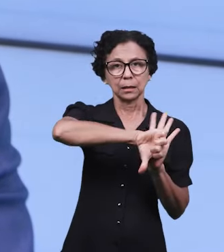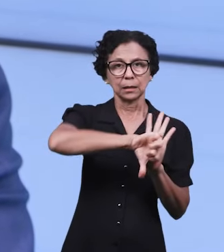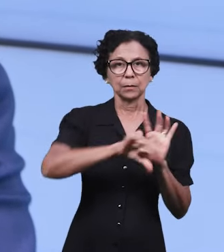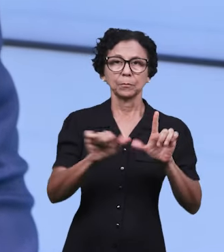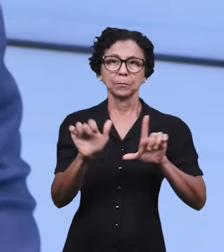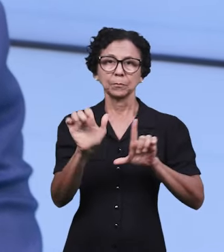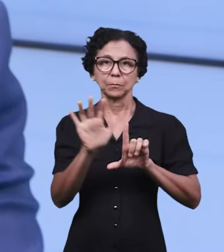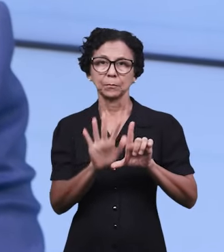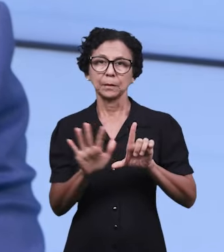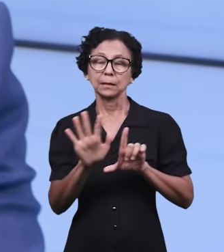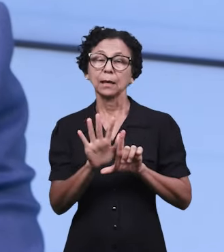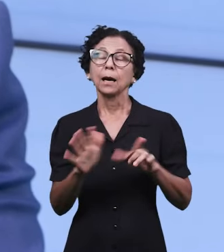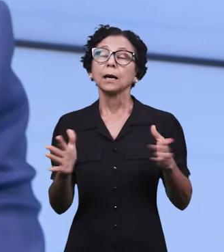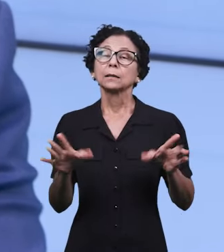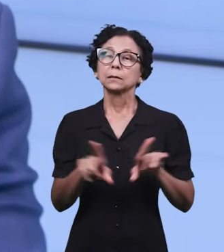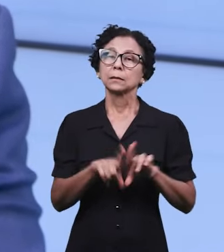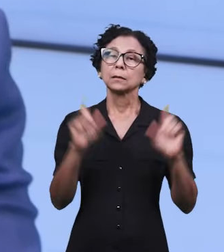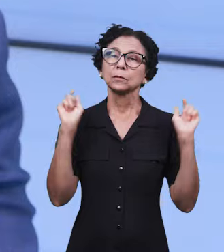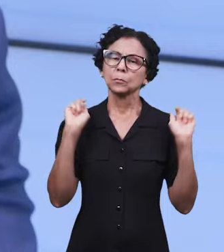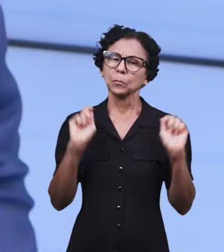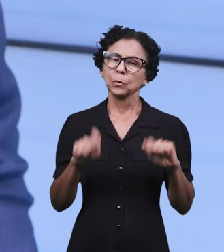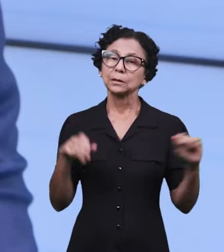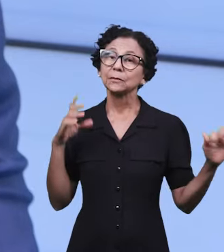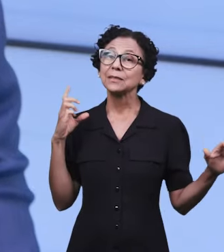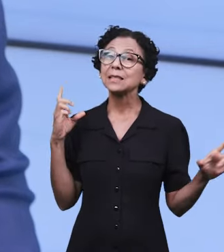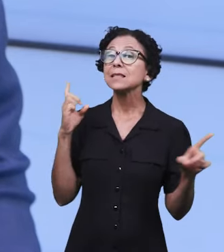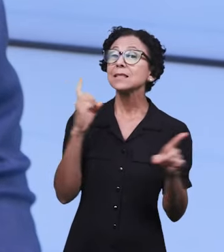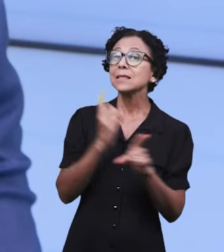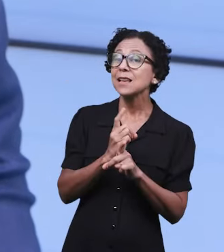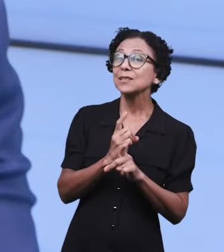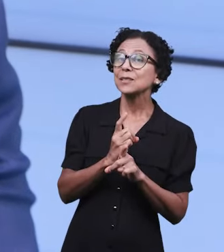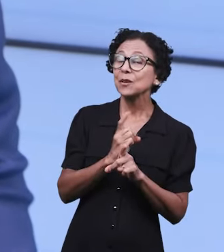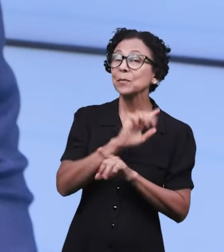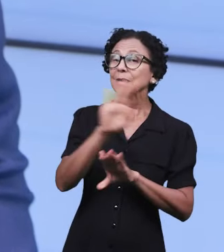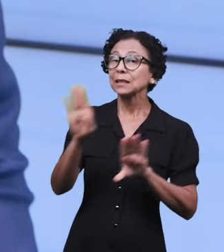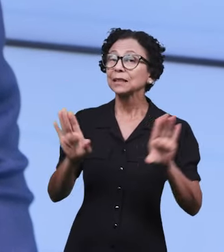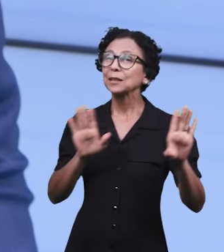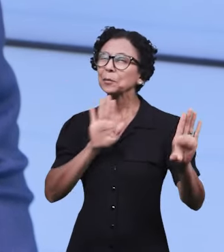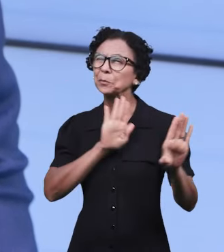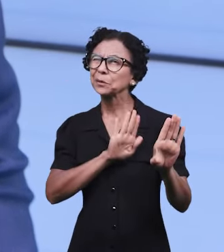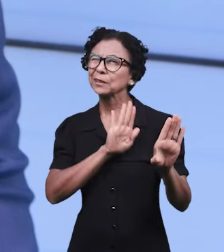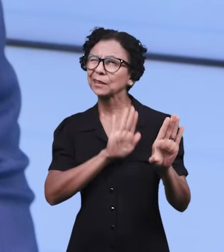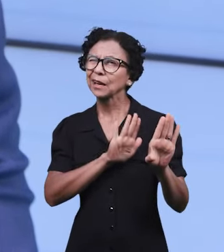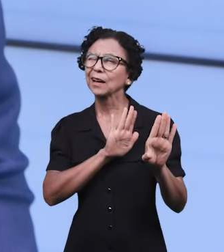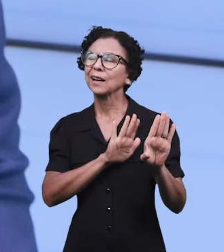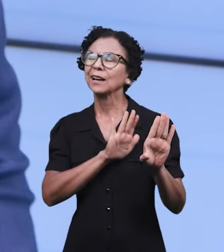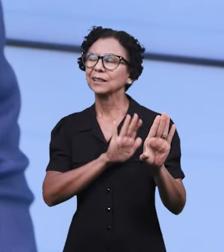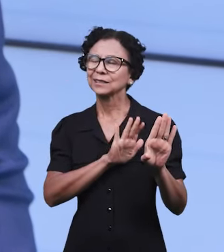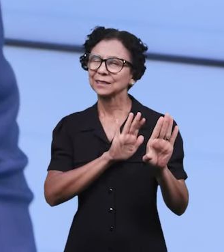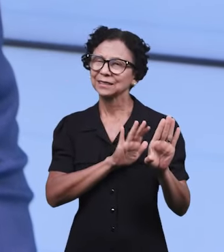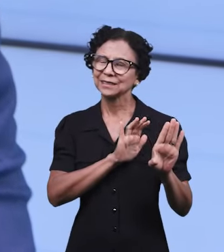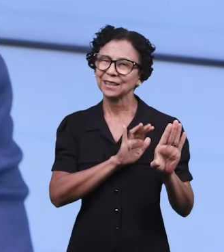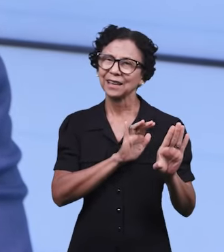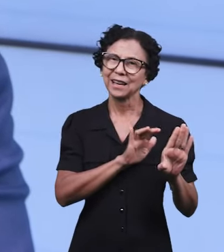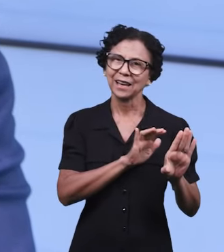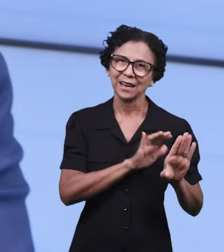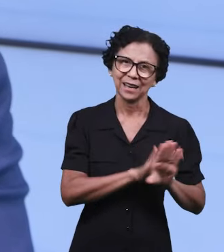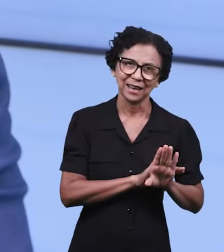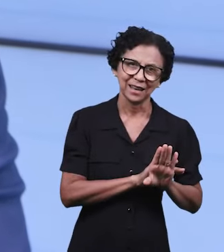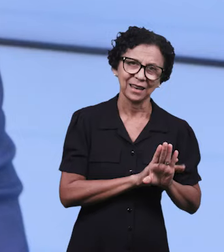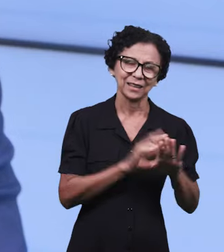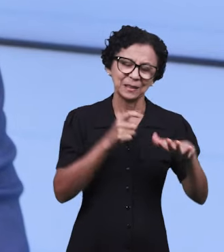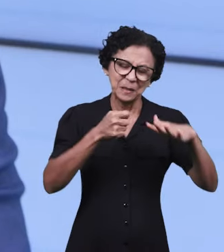virtuais e outra coisa ainda é possível descobrir quem é uma pessoa por mais que ela esteja atrás por